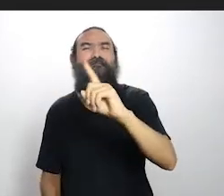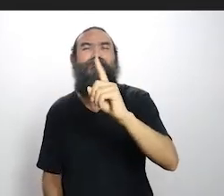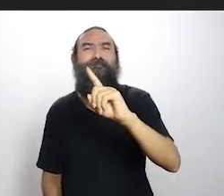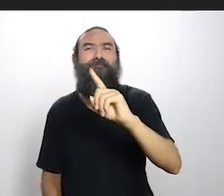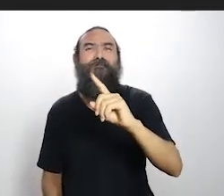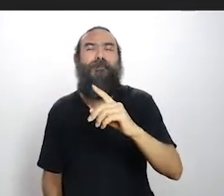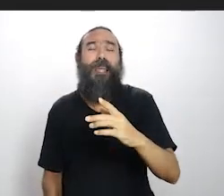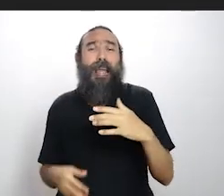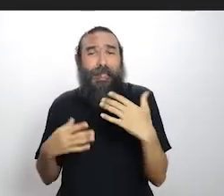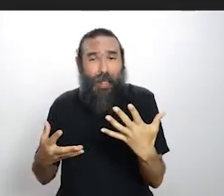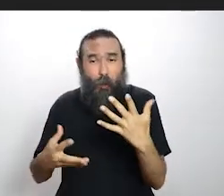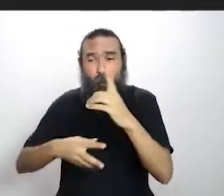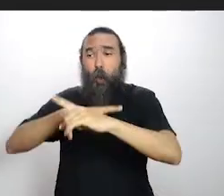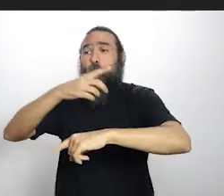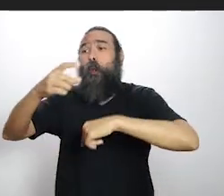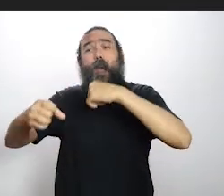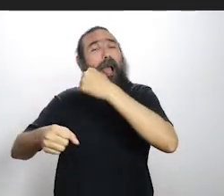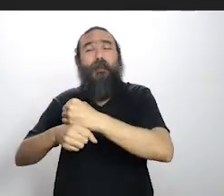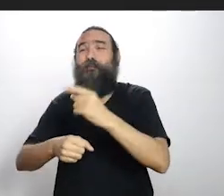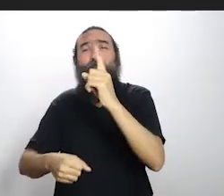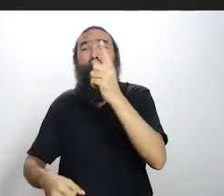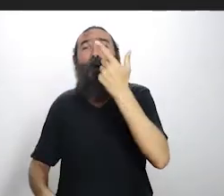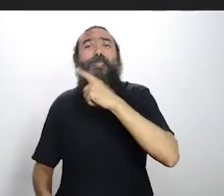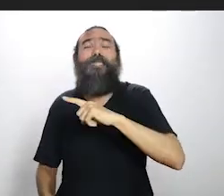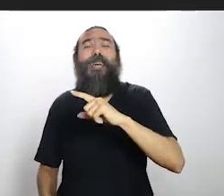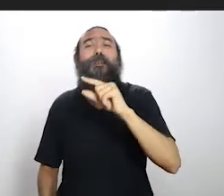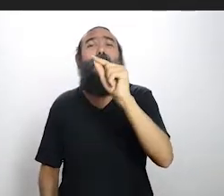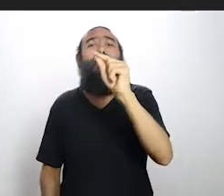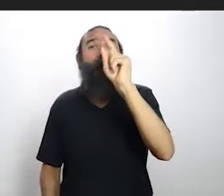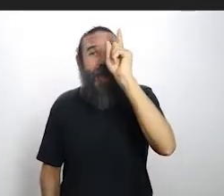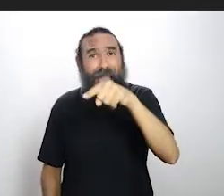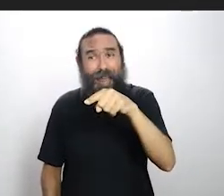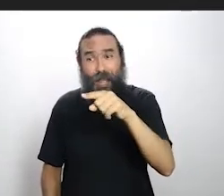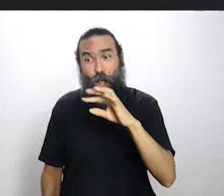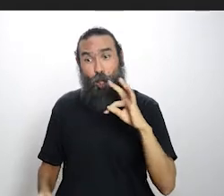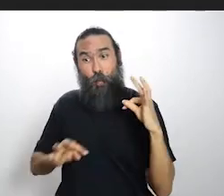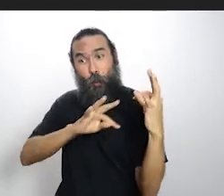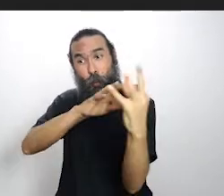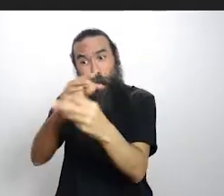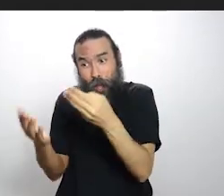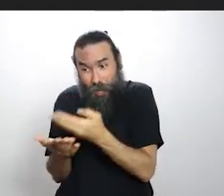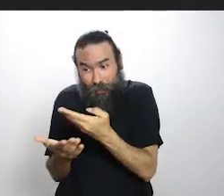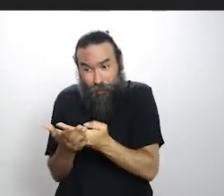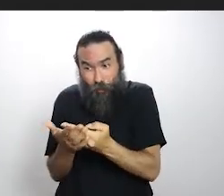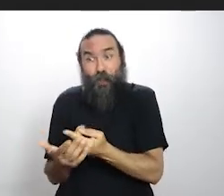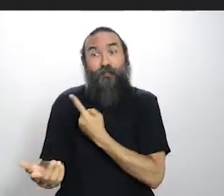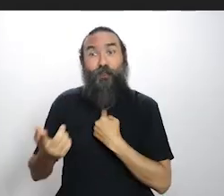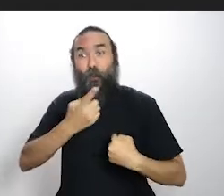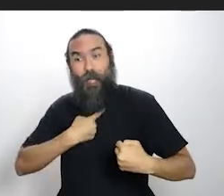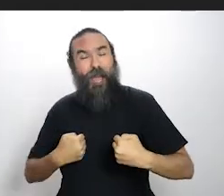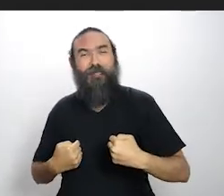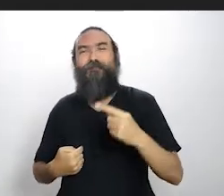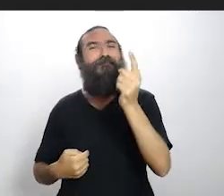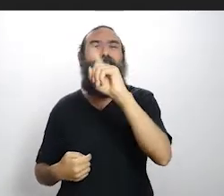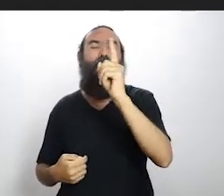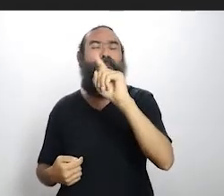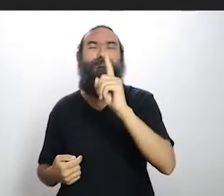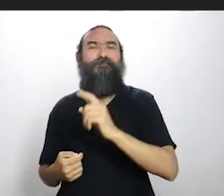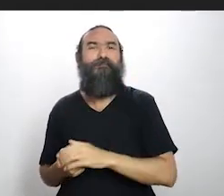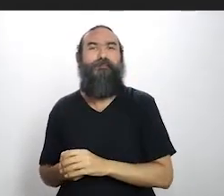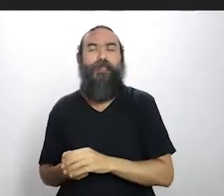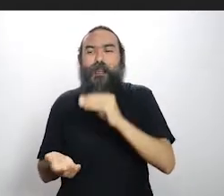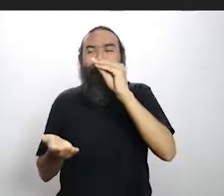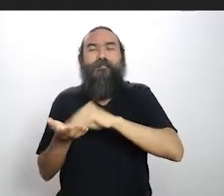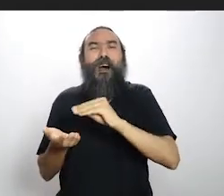era uma prática daquilo enquanto uma política de Estado. E a gente continua muito dependente